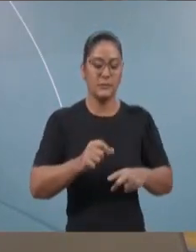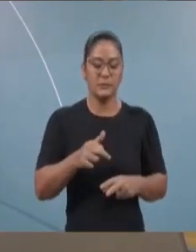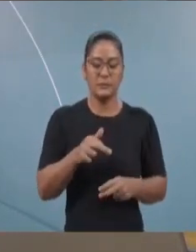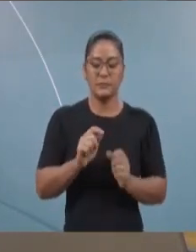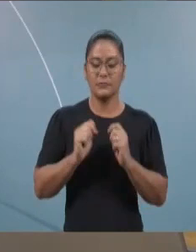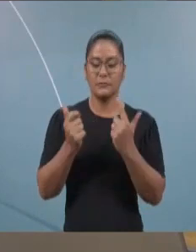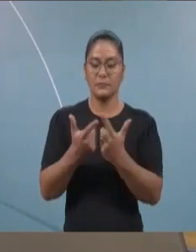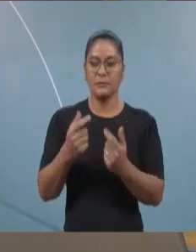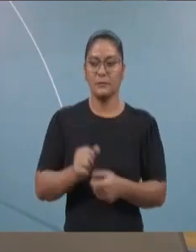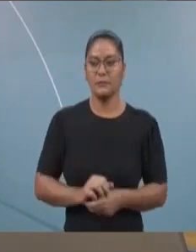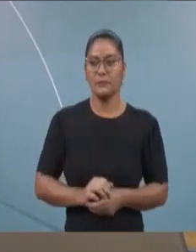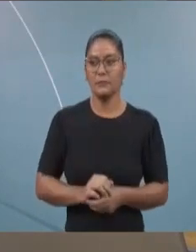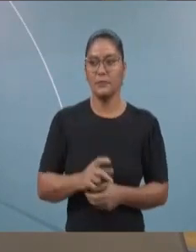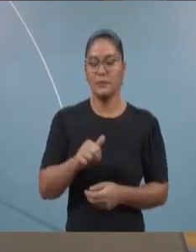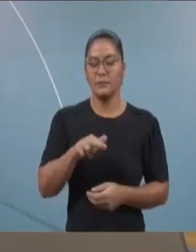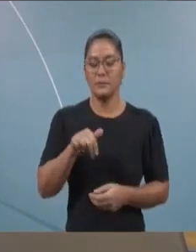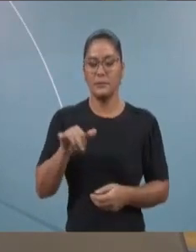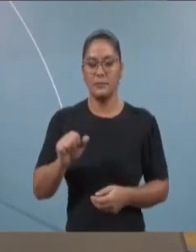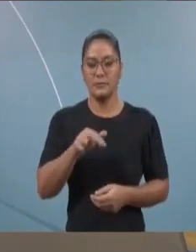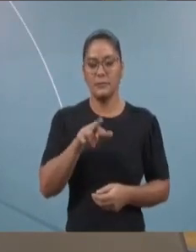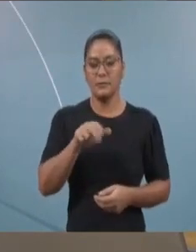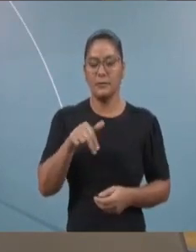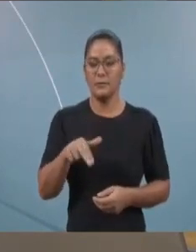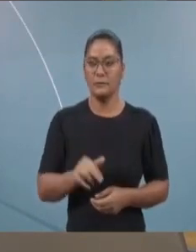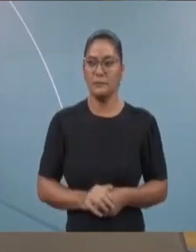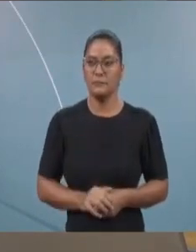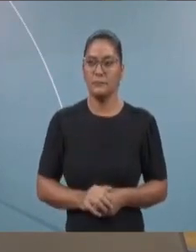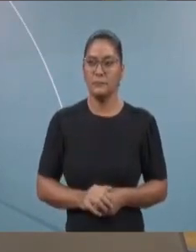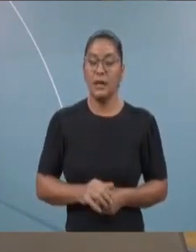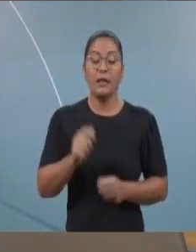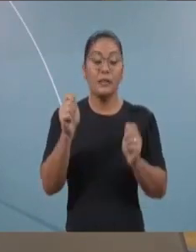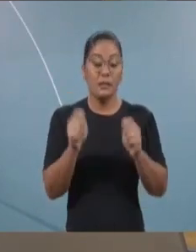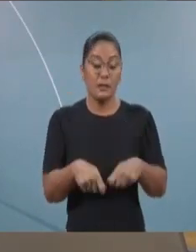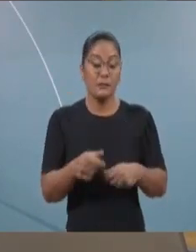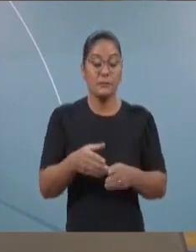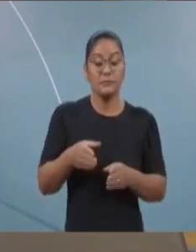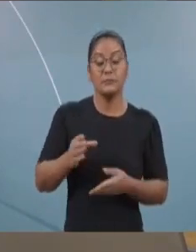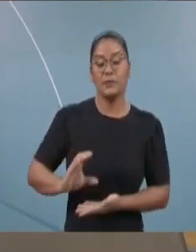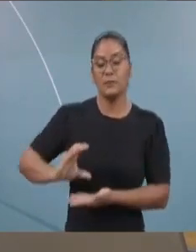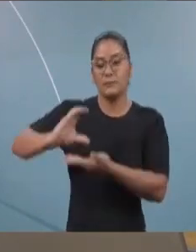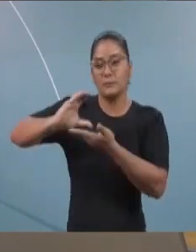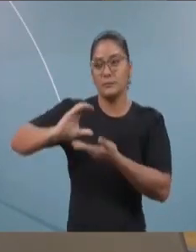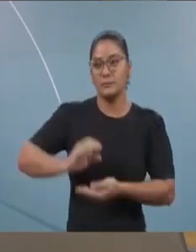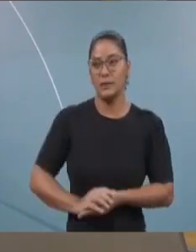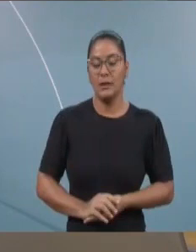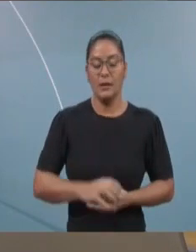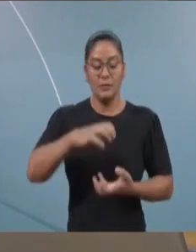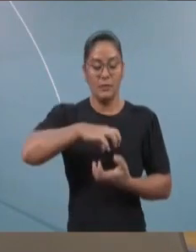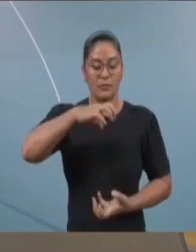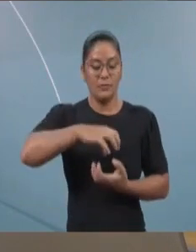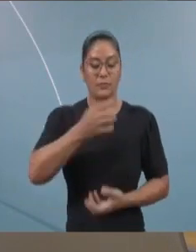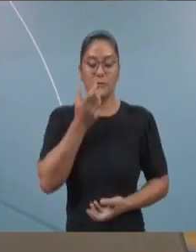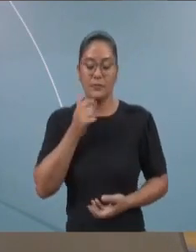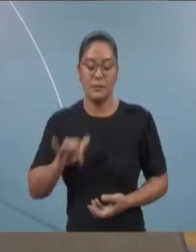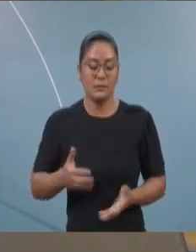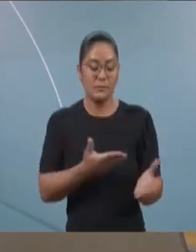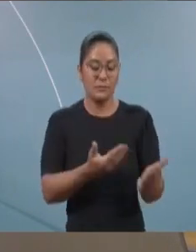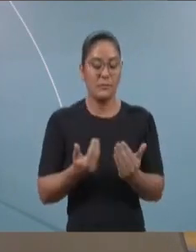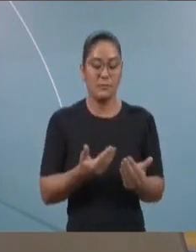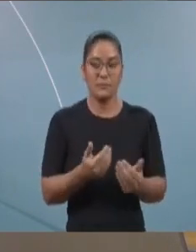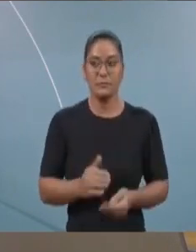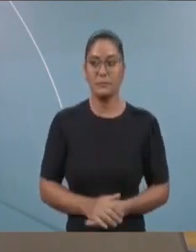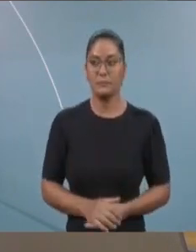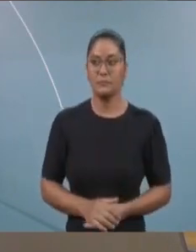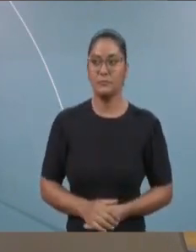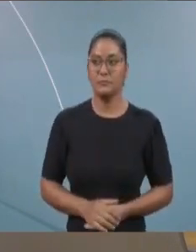Estado de Rio Grande do Norte com o objetivo de destiná-los aos conselhos estaduais estaduais do Idoso da Criança e do